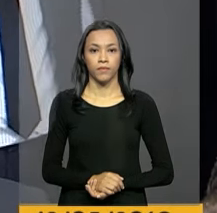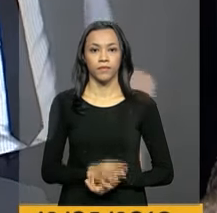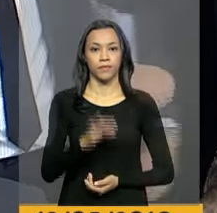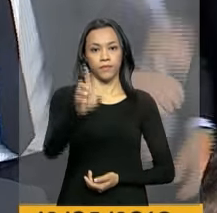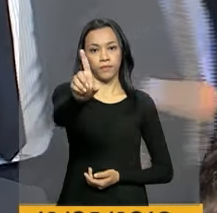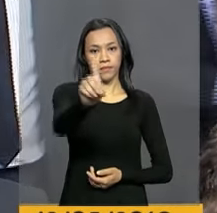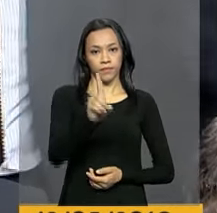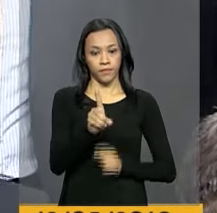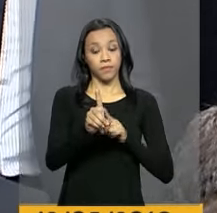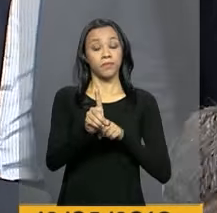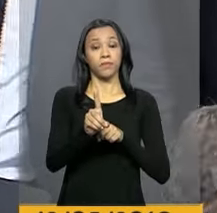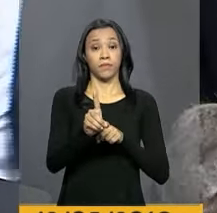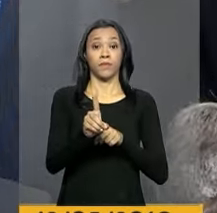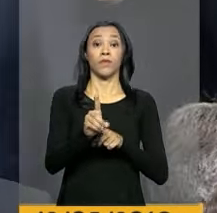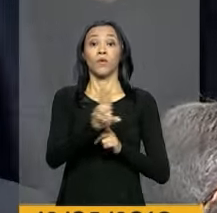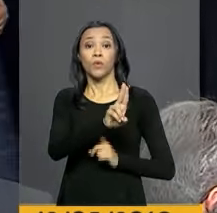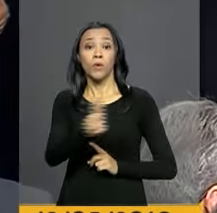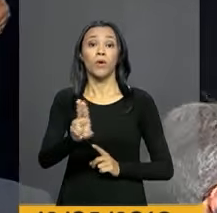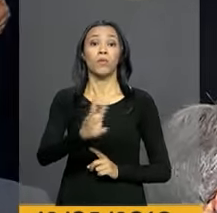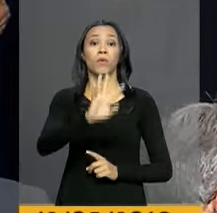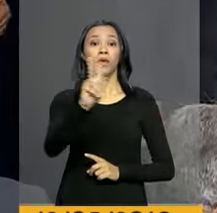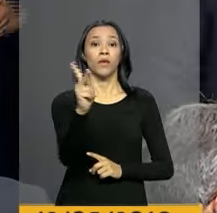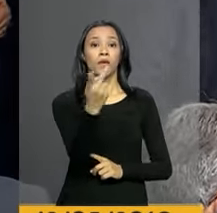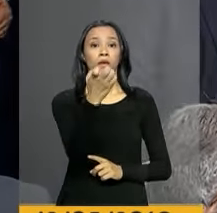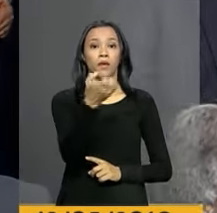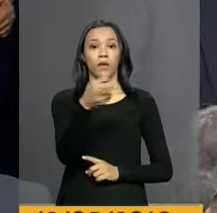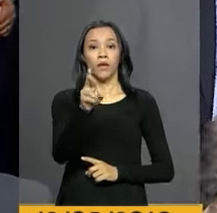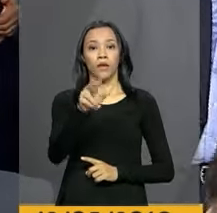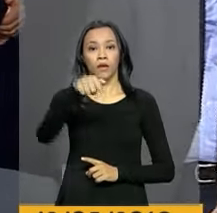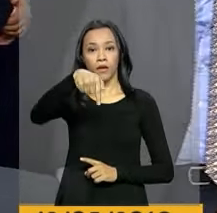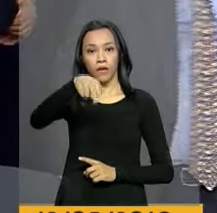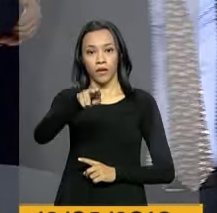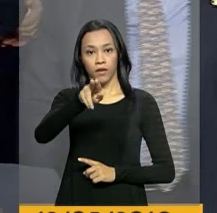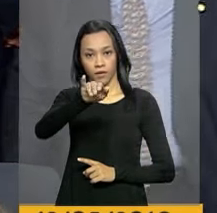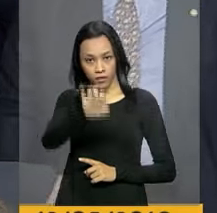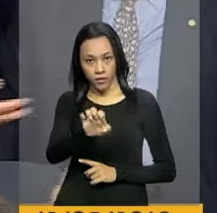Ministro de Estado do Turismo, senhor Henrique Eduardo Alves.